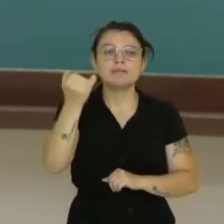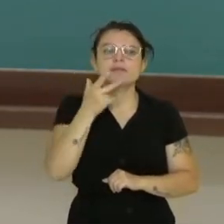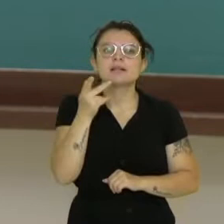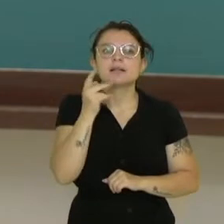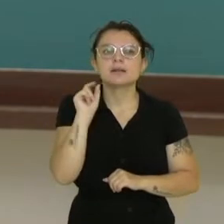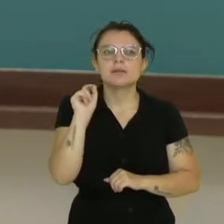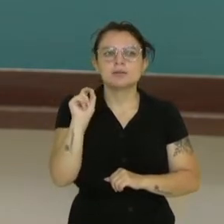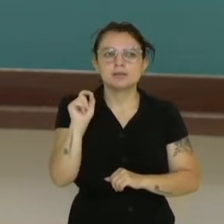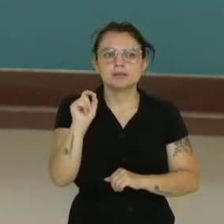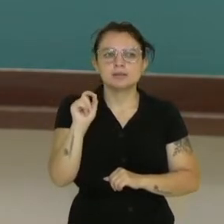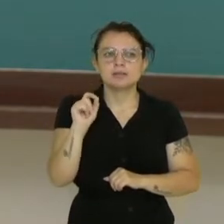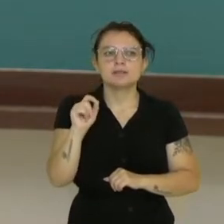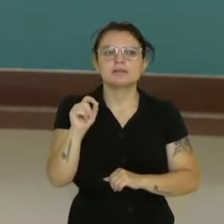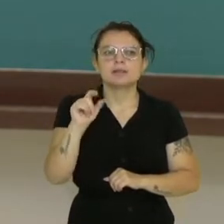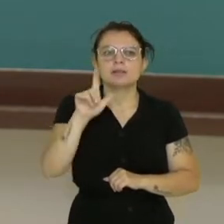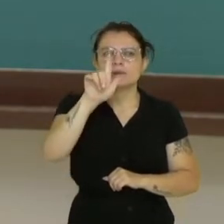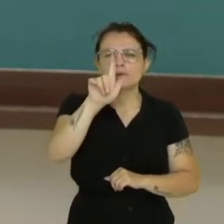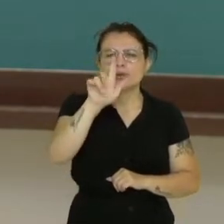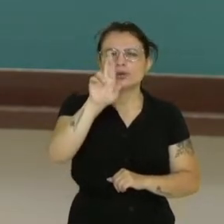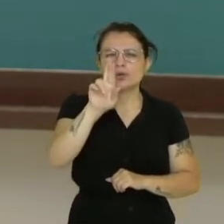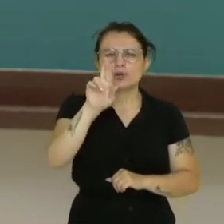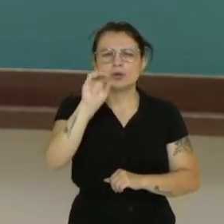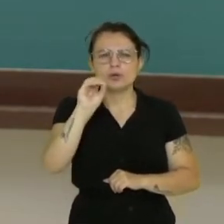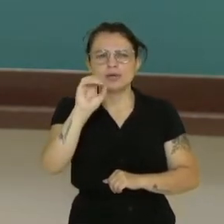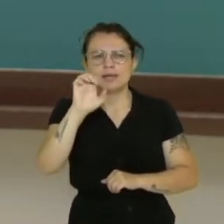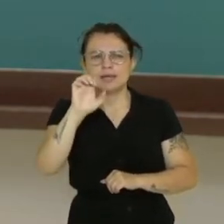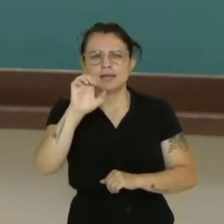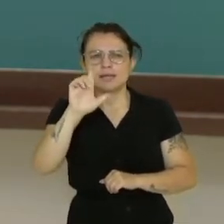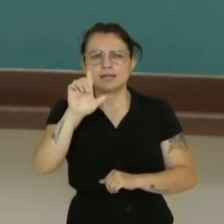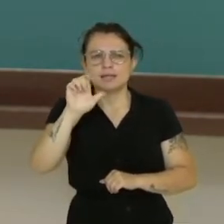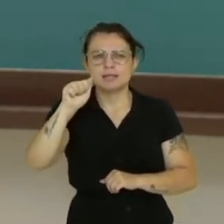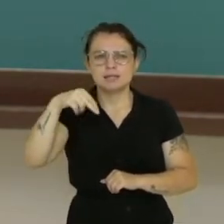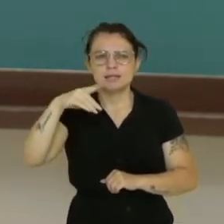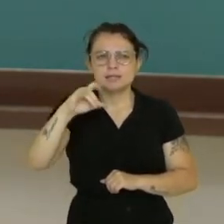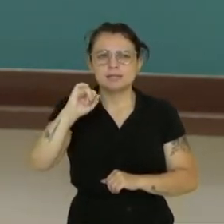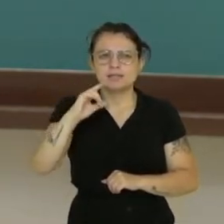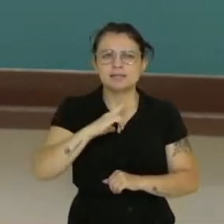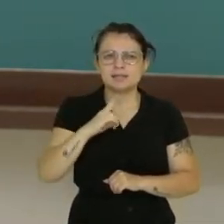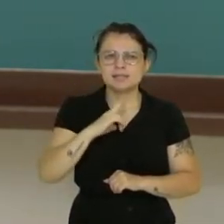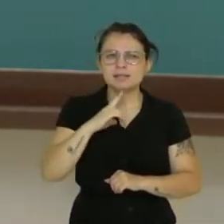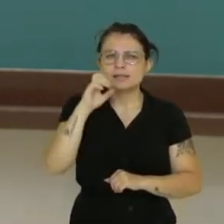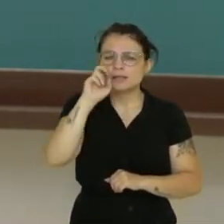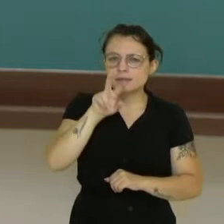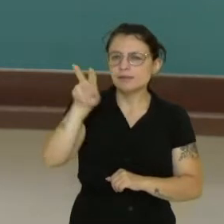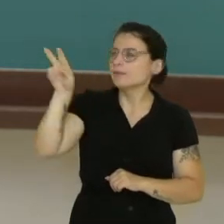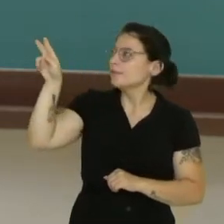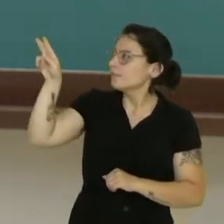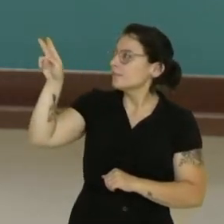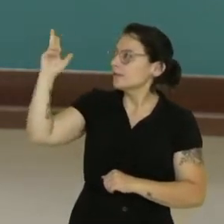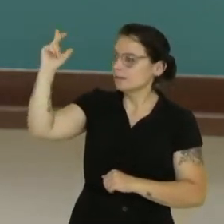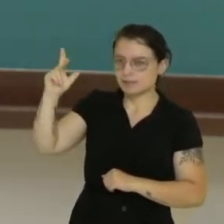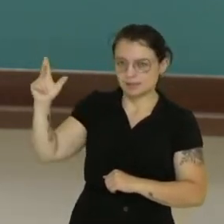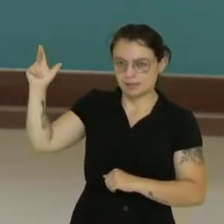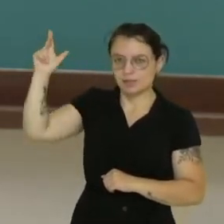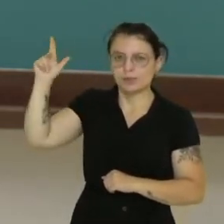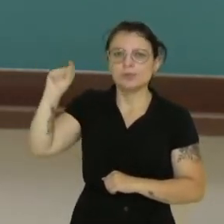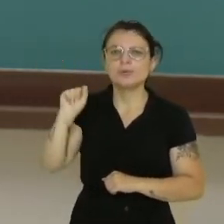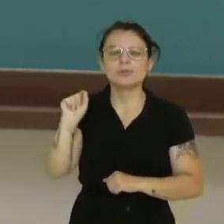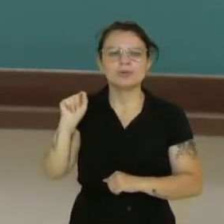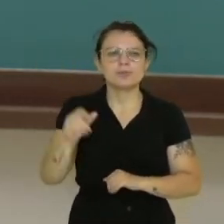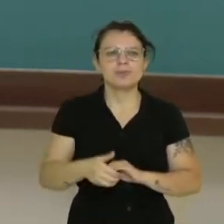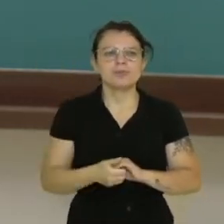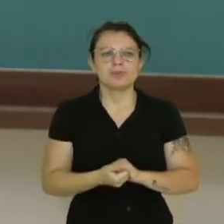a Groenlândia, que é esse pedação de terra aqui que nós vemos, por mais